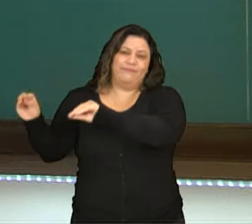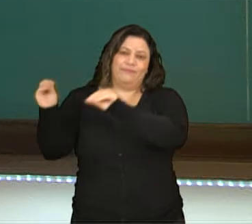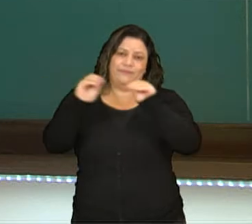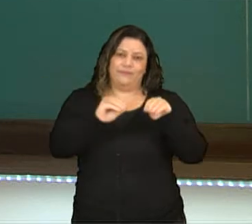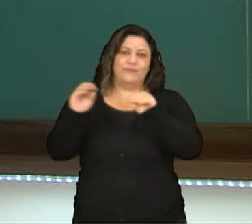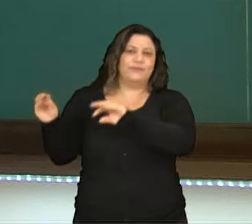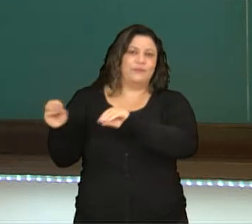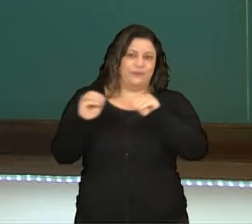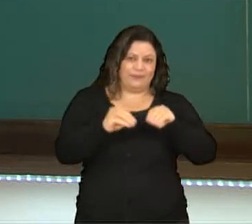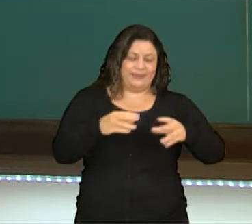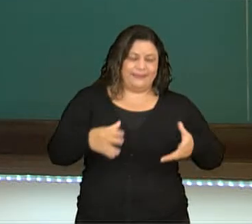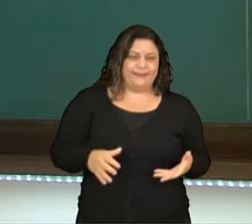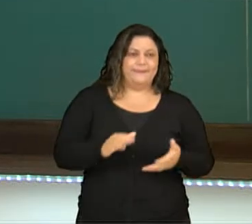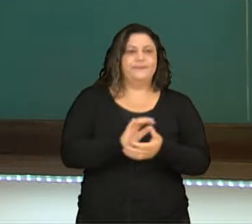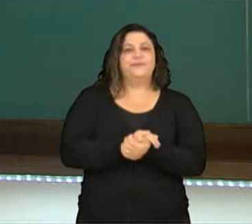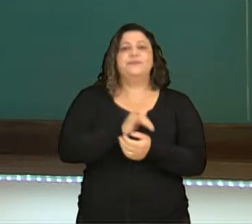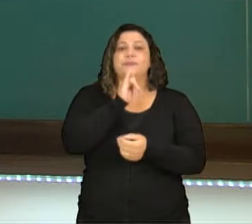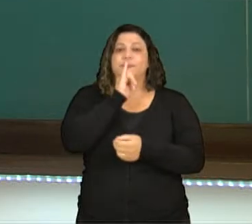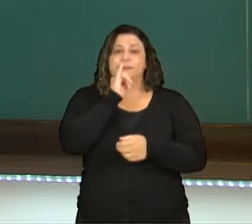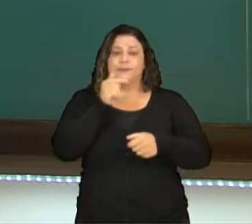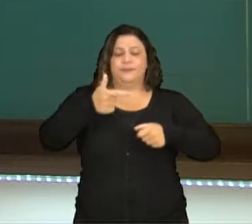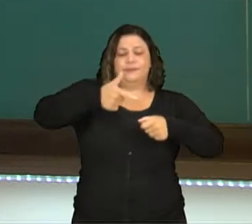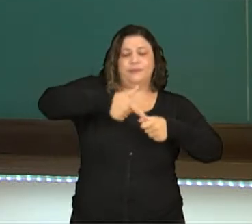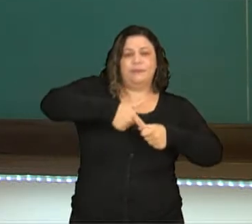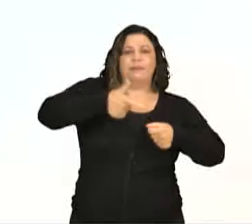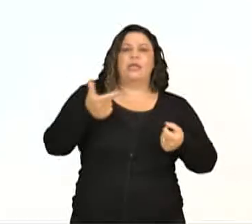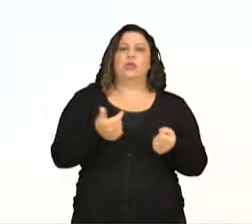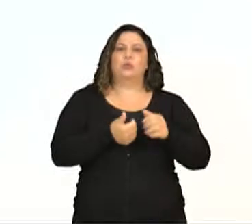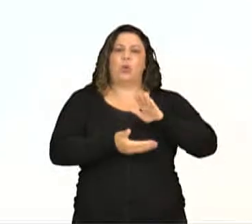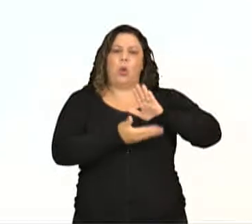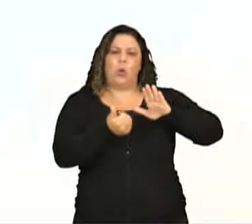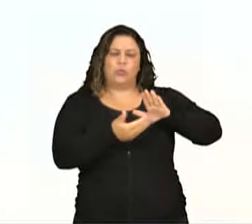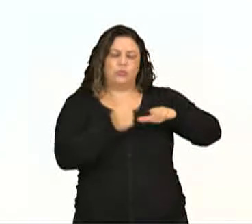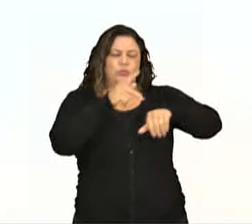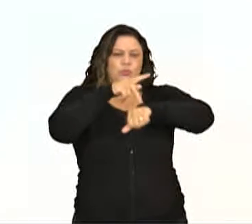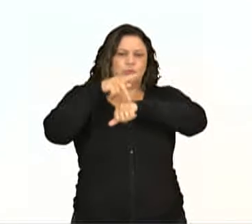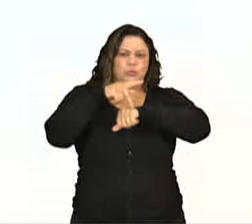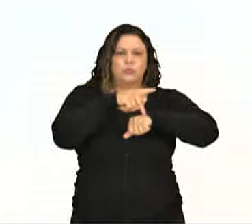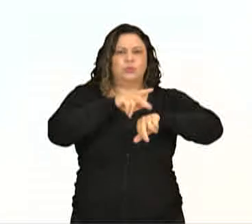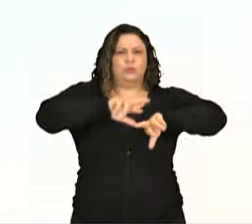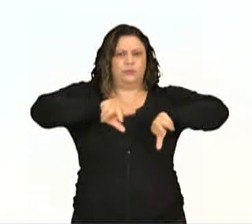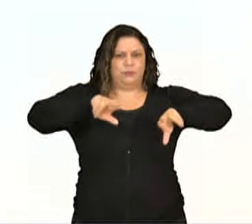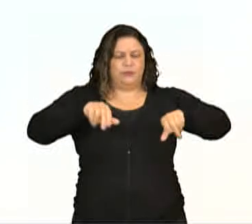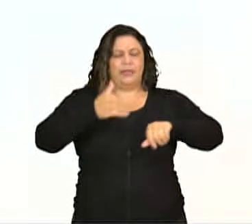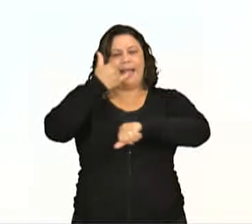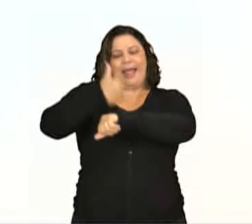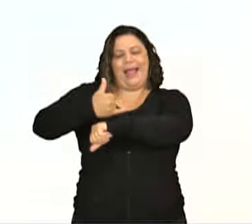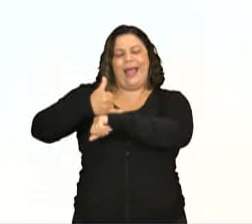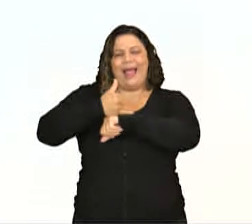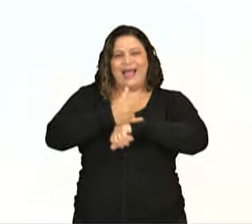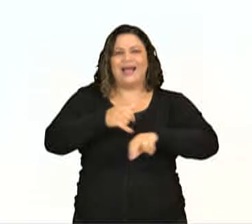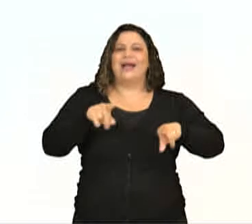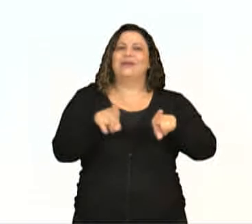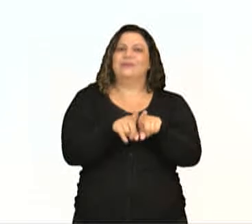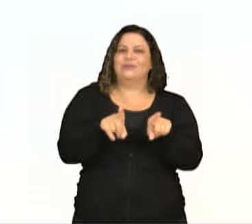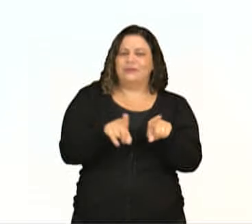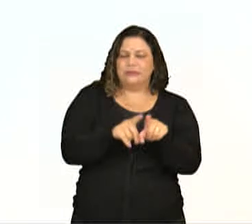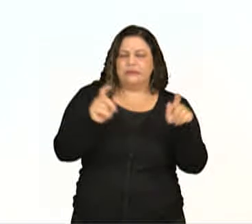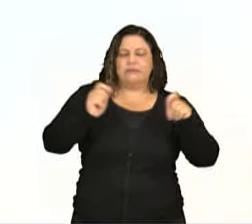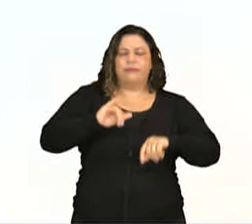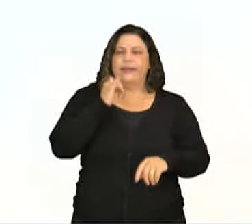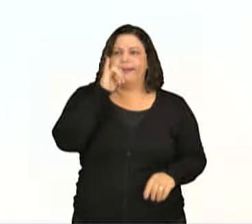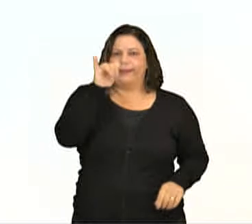por exemplo, o governo investiu nas áreas de petróleo, mineração, siderurgia, fabricação de aço e geração de